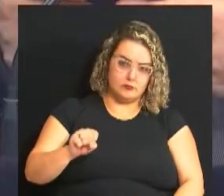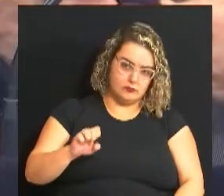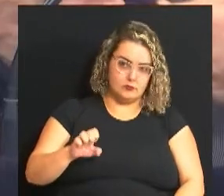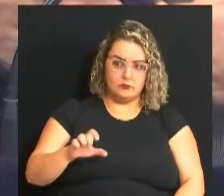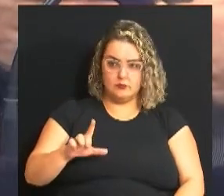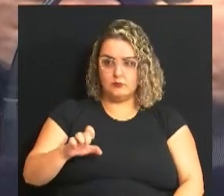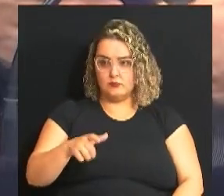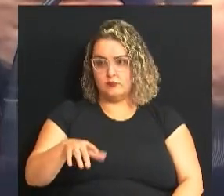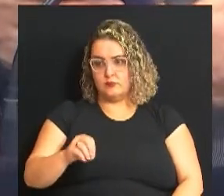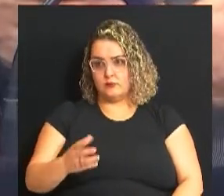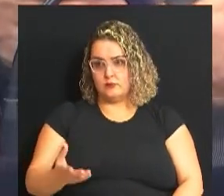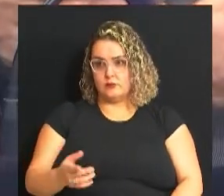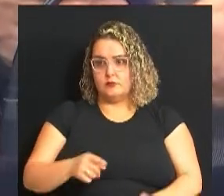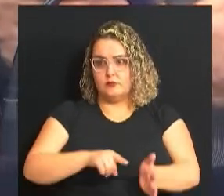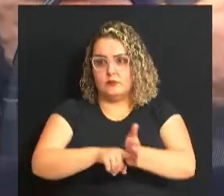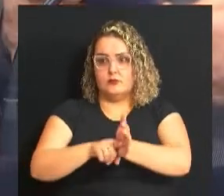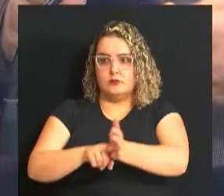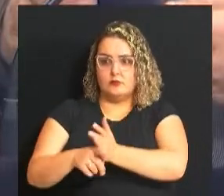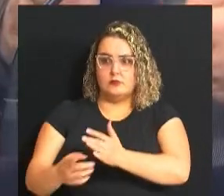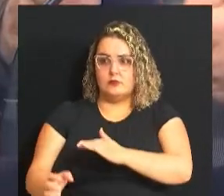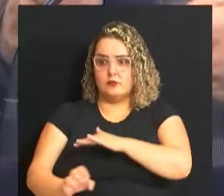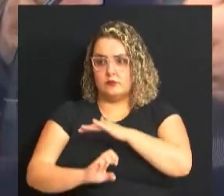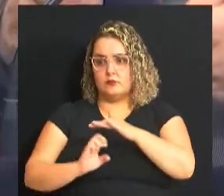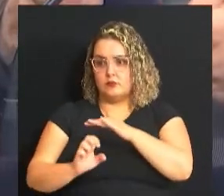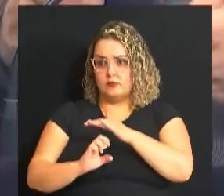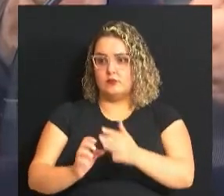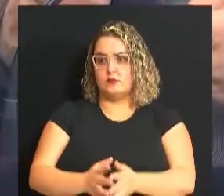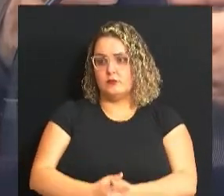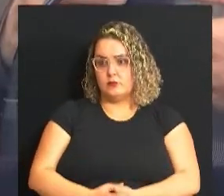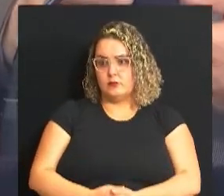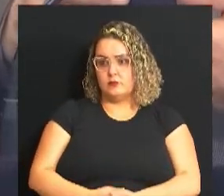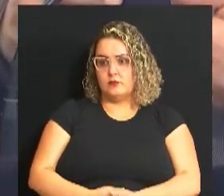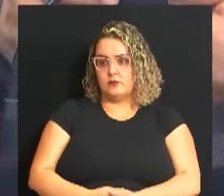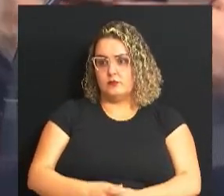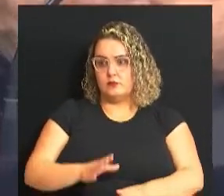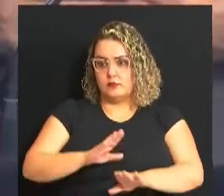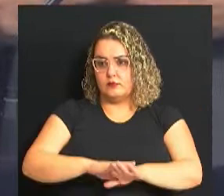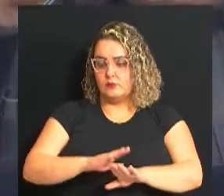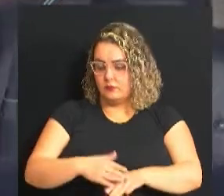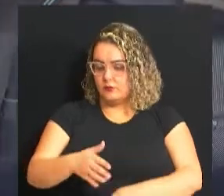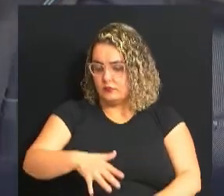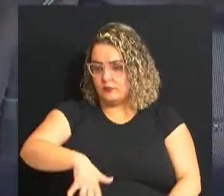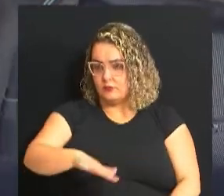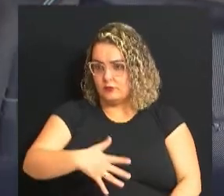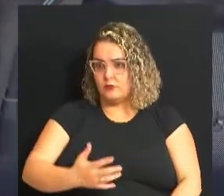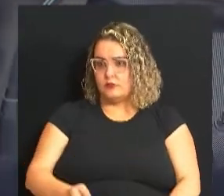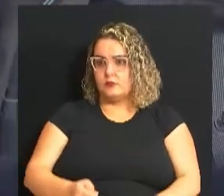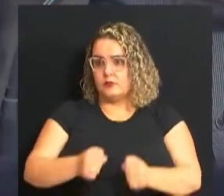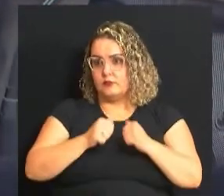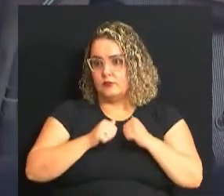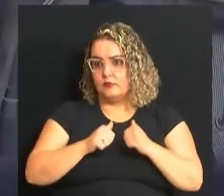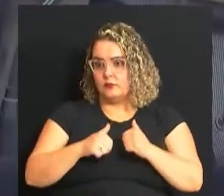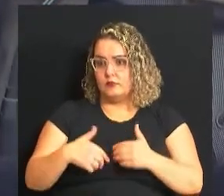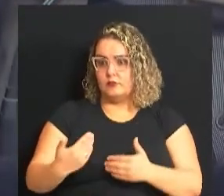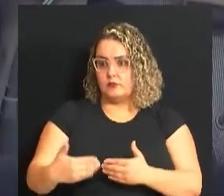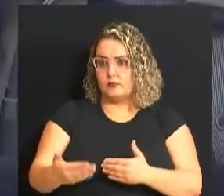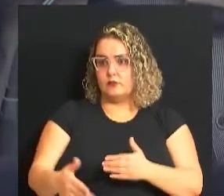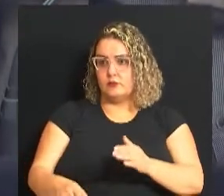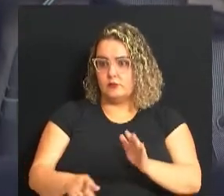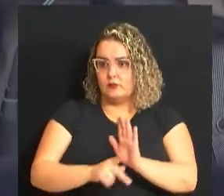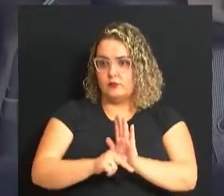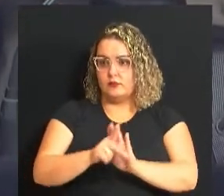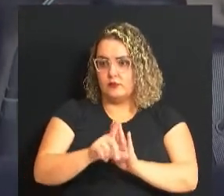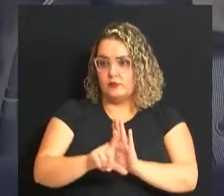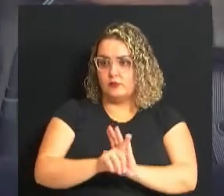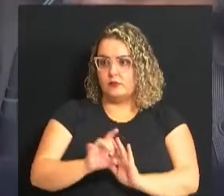um pré-levantamento das empresas que estão nessa condição, que serão beneficiadas a partir desse projeto. É